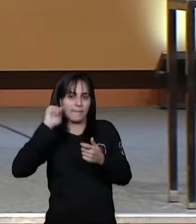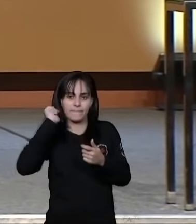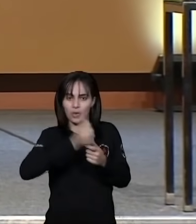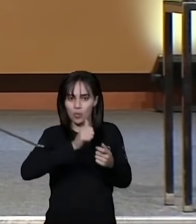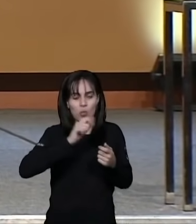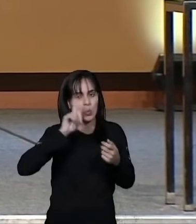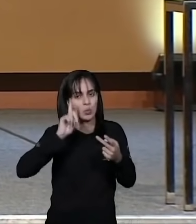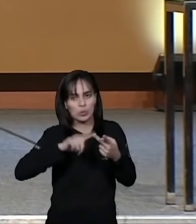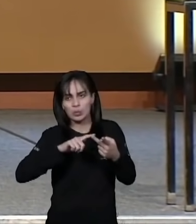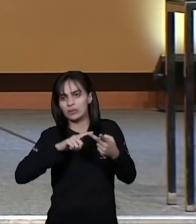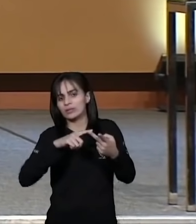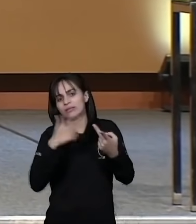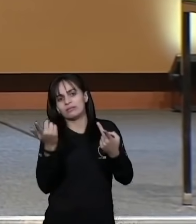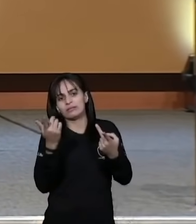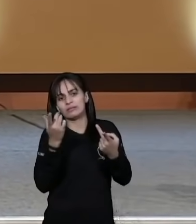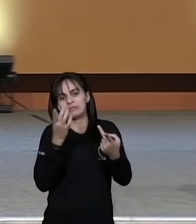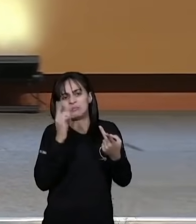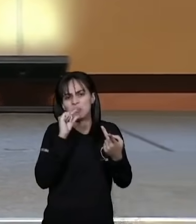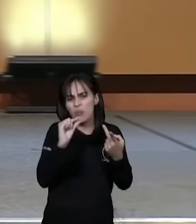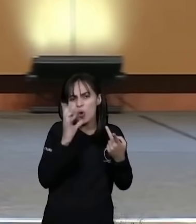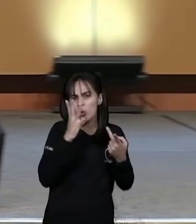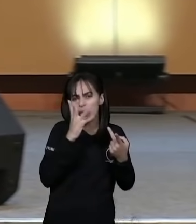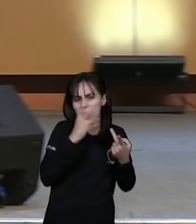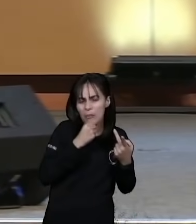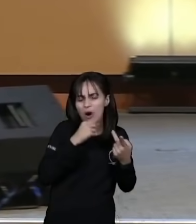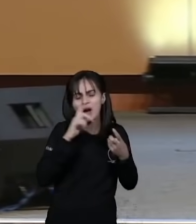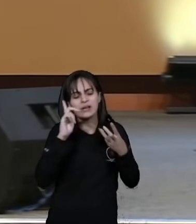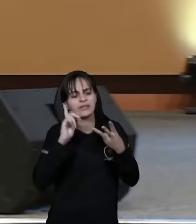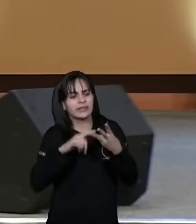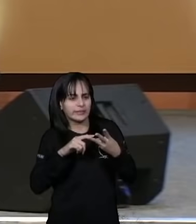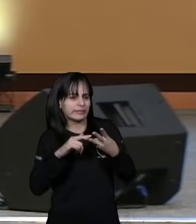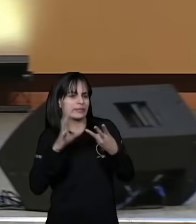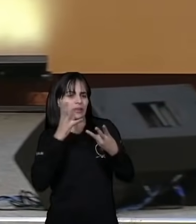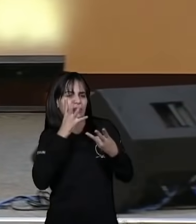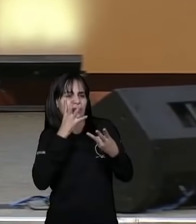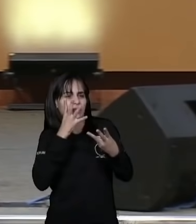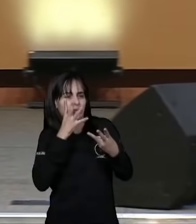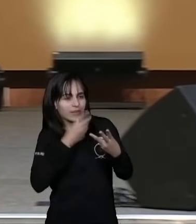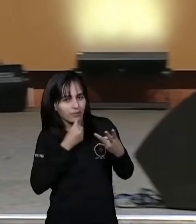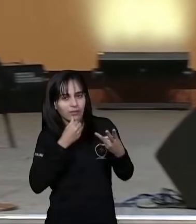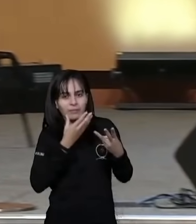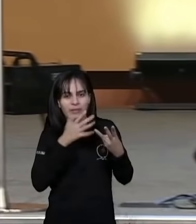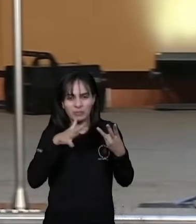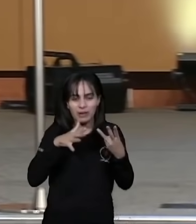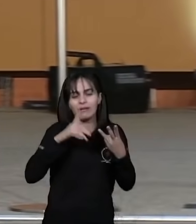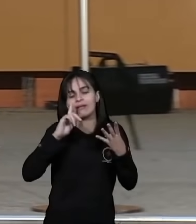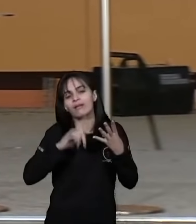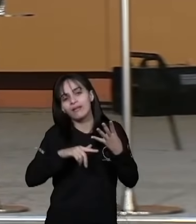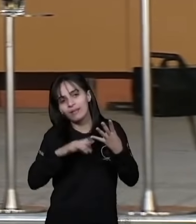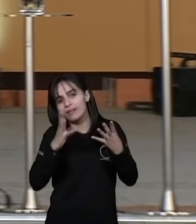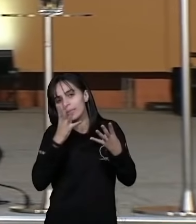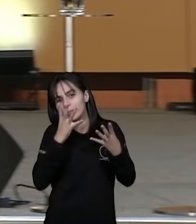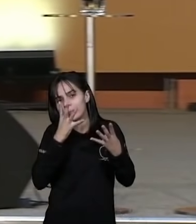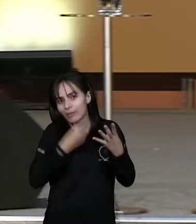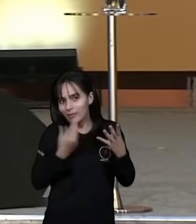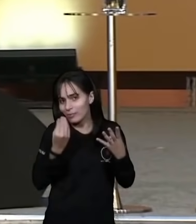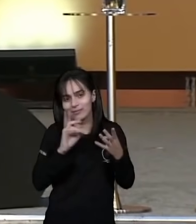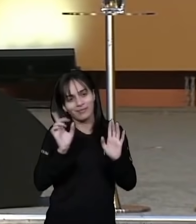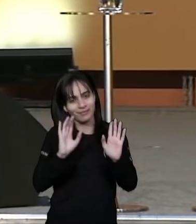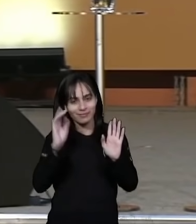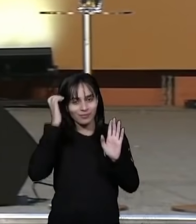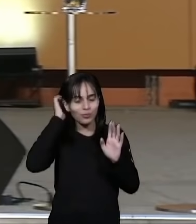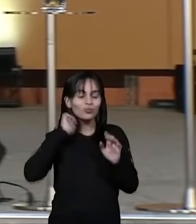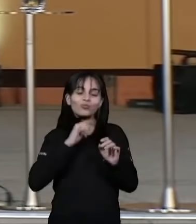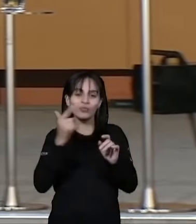imediata não existe Promessa de pouco tempo não existe Promessa de bom tempo e não existe Promessa de